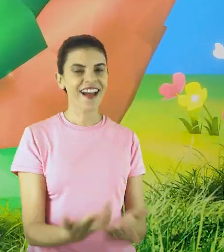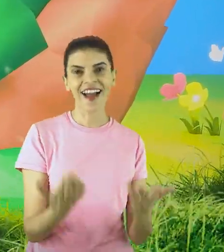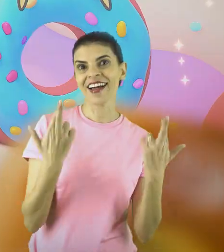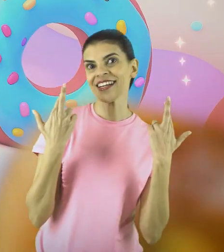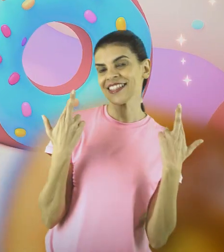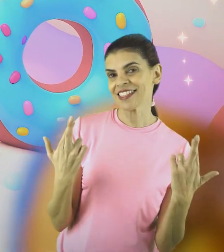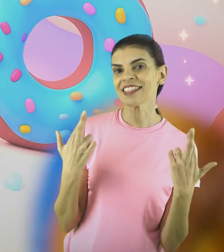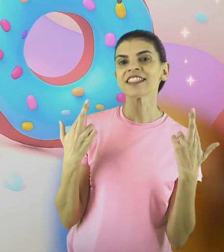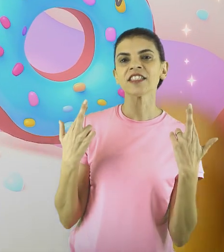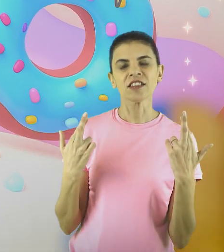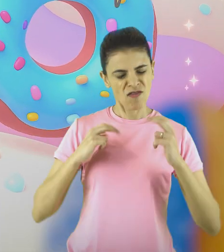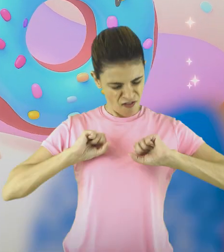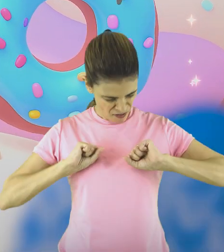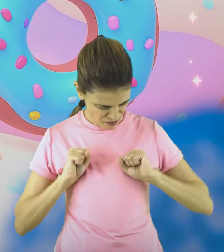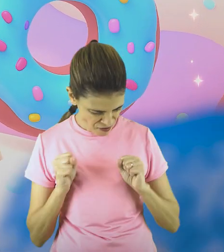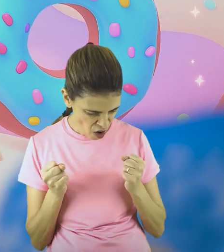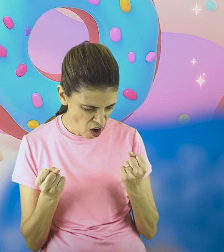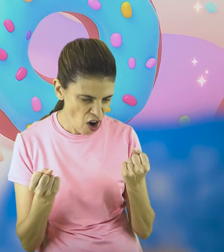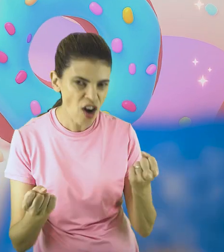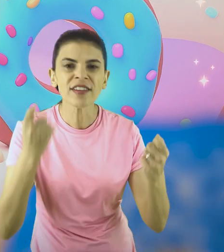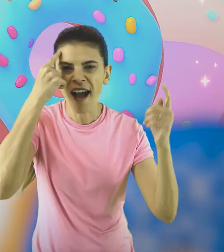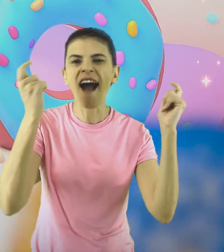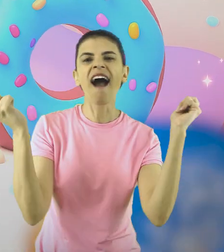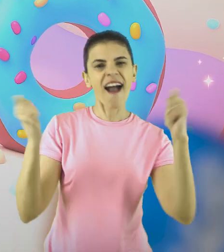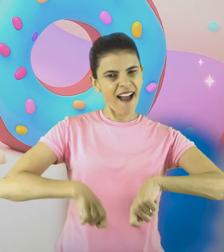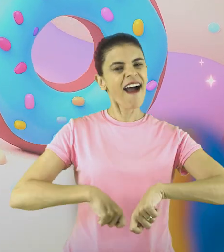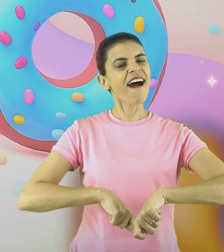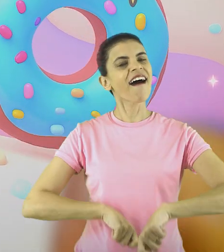acredite na força que você é